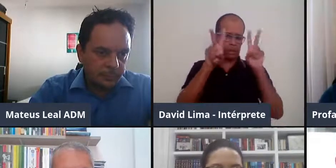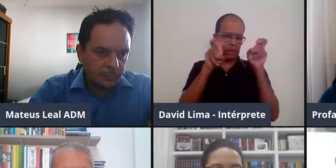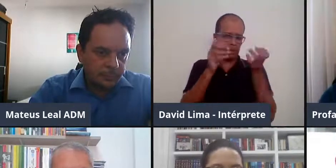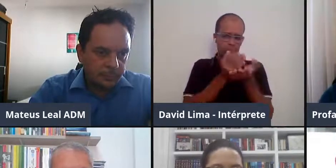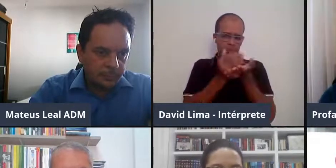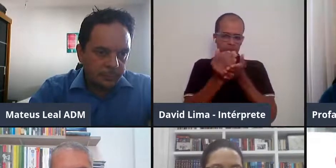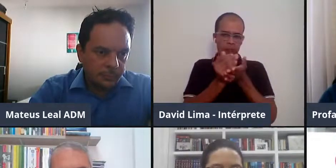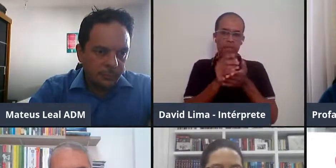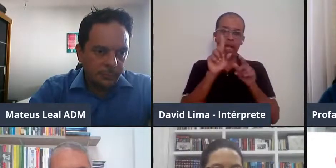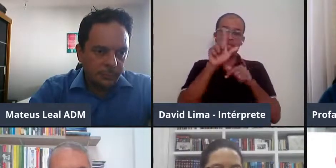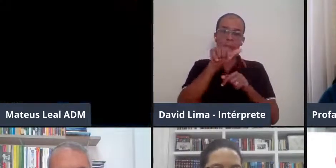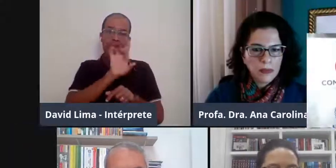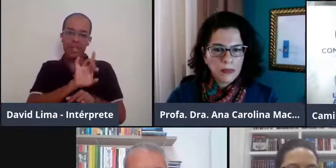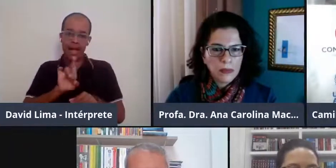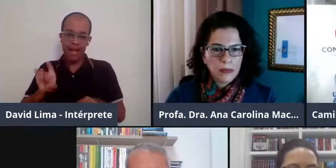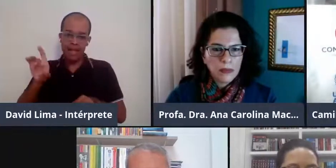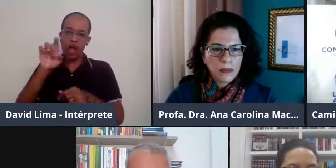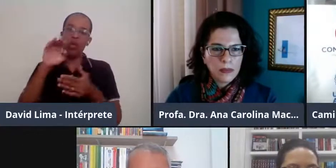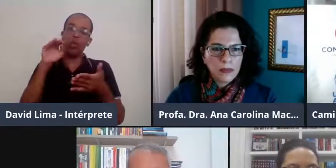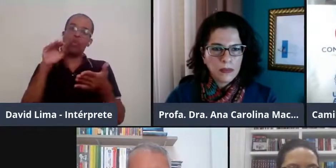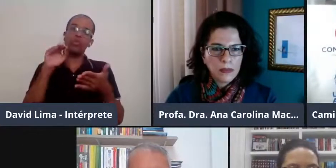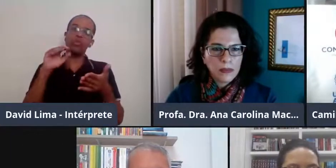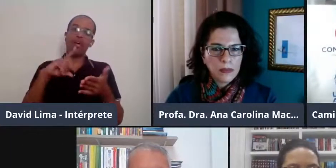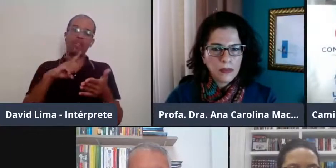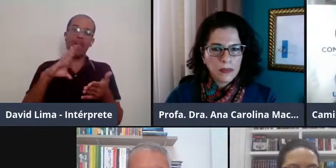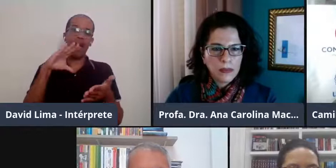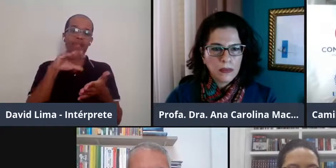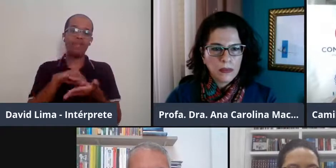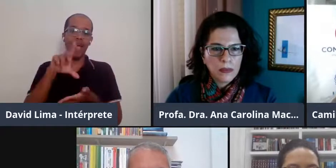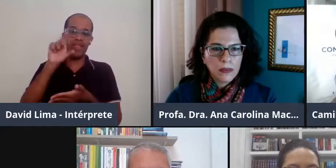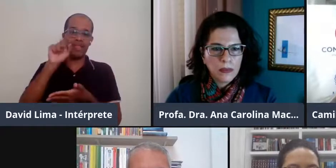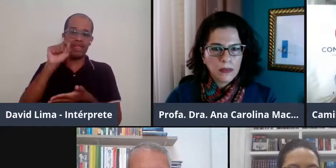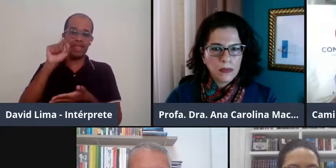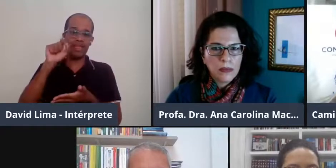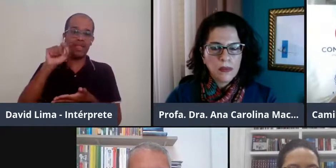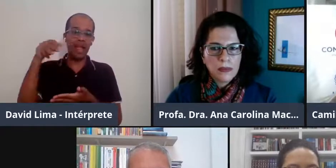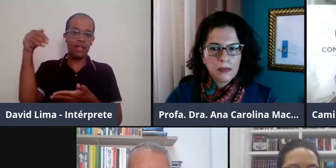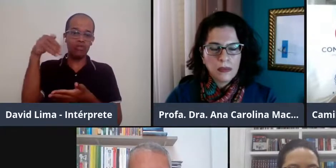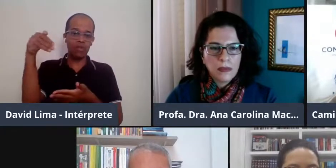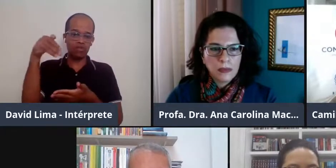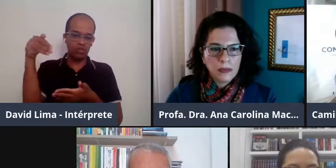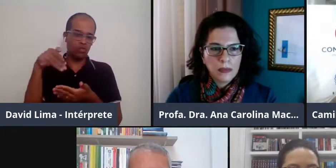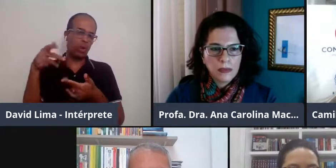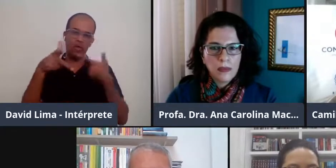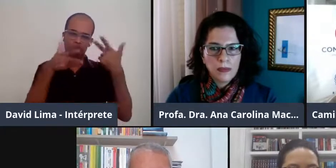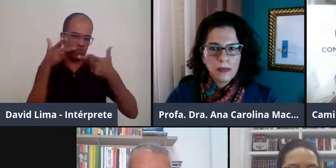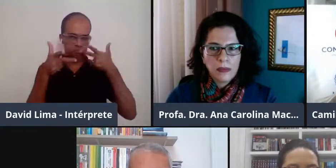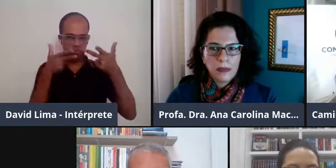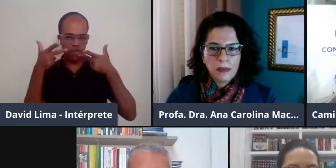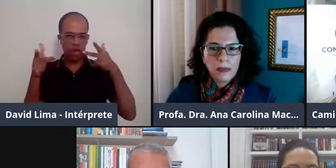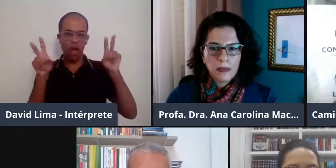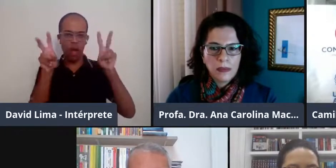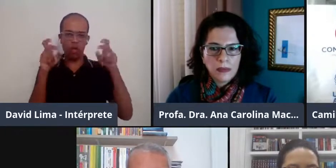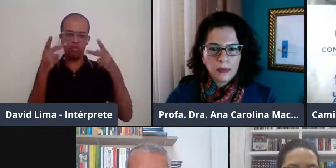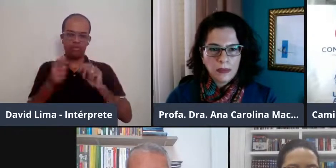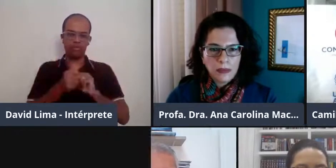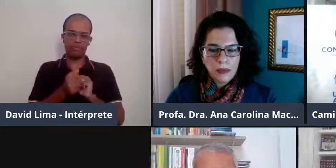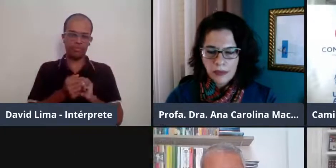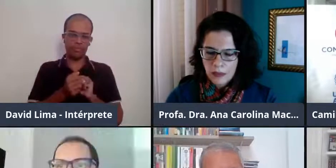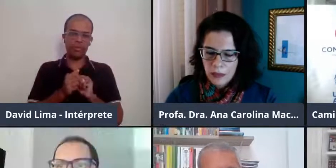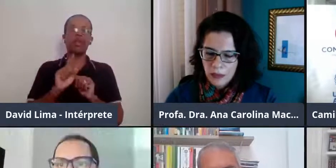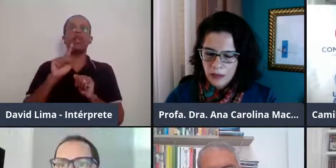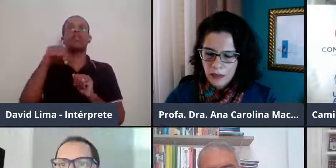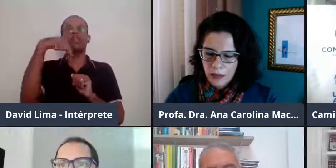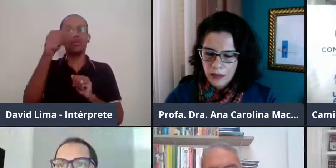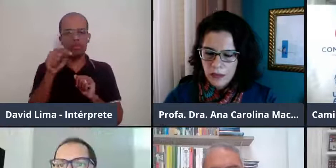terá, num primeiro momento, de 7 a 10 minutos para fazer a sua fala. Faremos uma rodada, depois eu